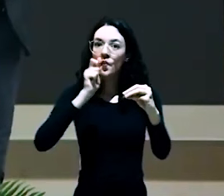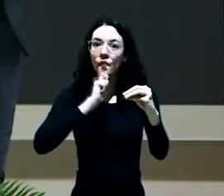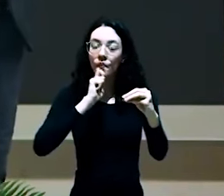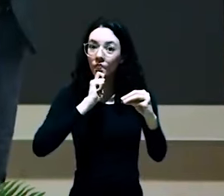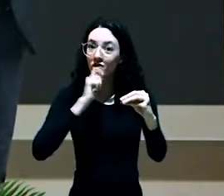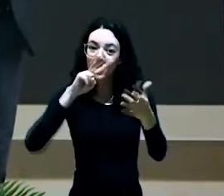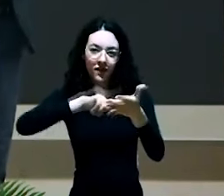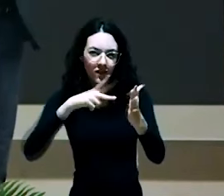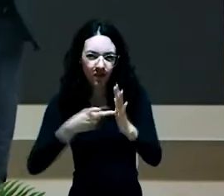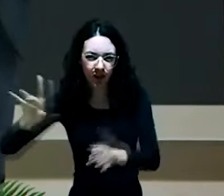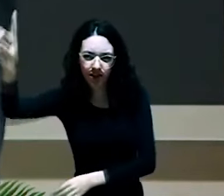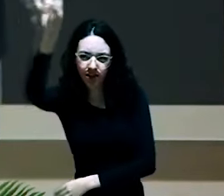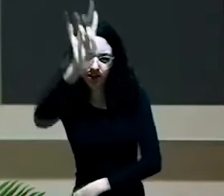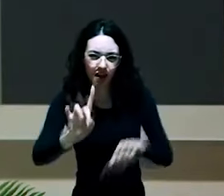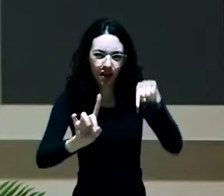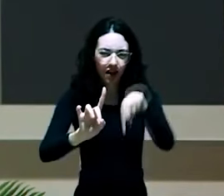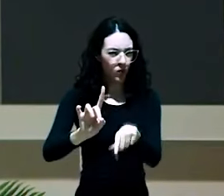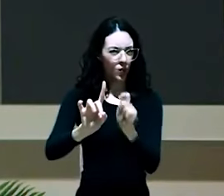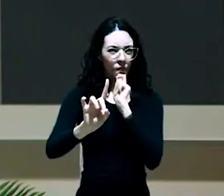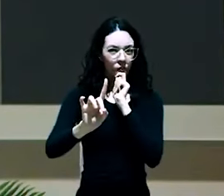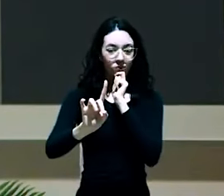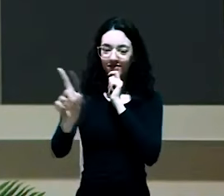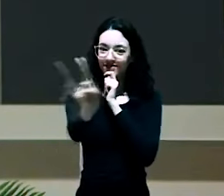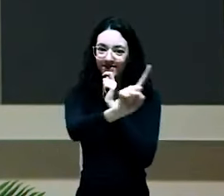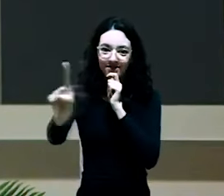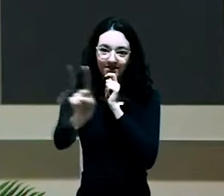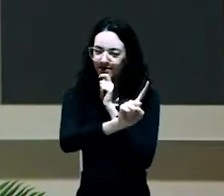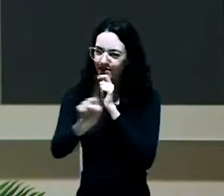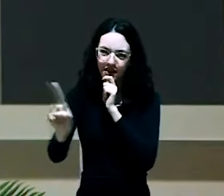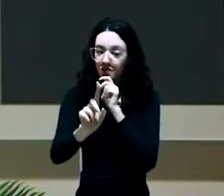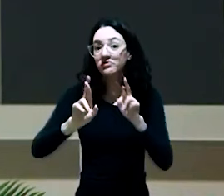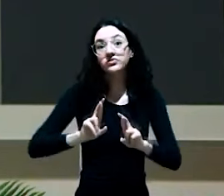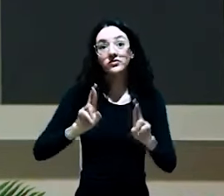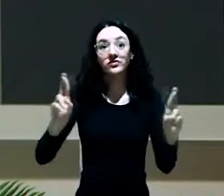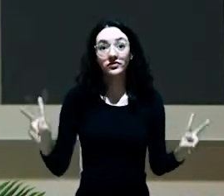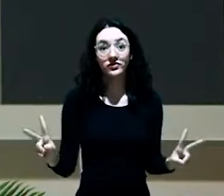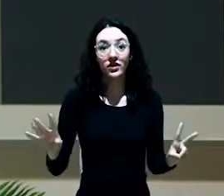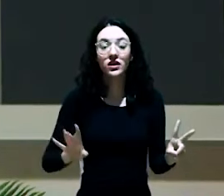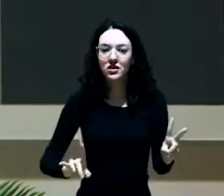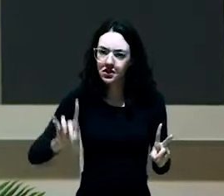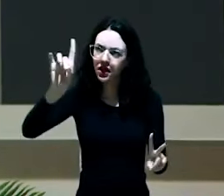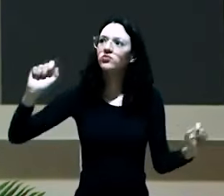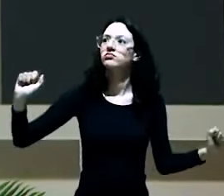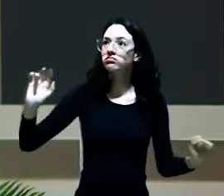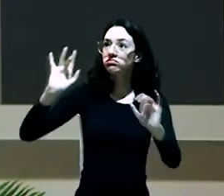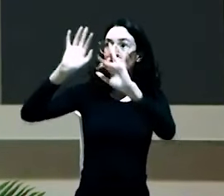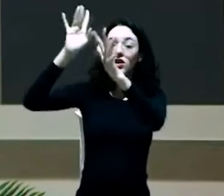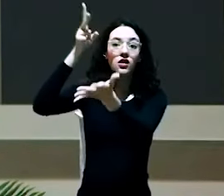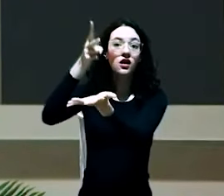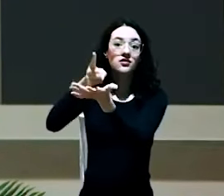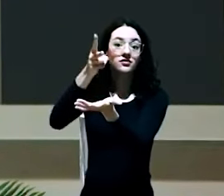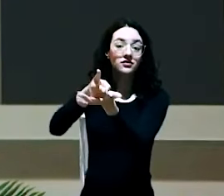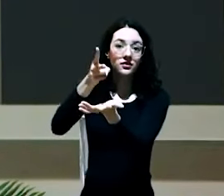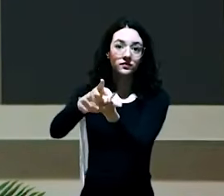está. Amém. Se Deus cura, significa que Deus sigue estando e é glória a Deus. Os